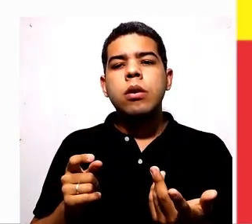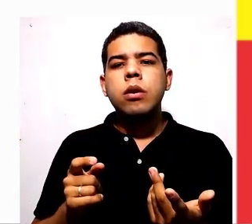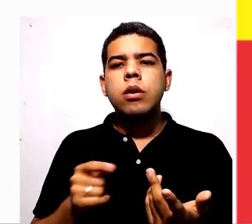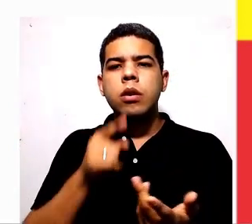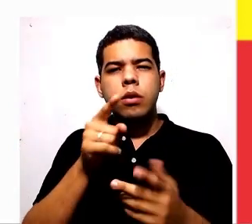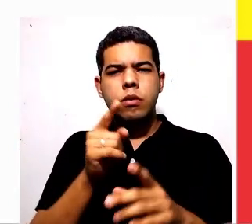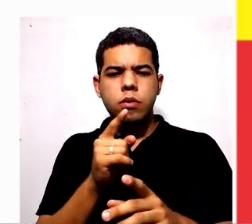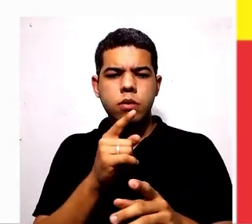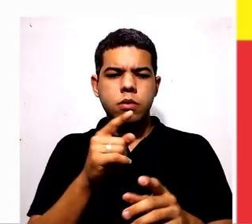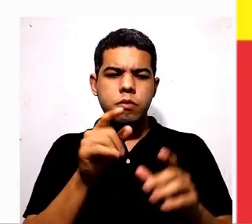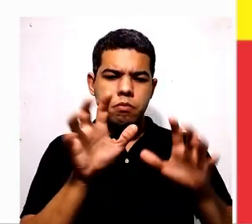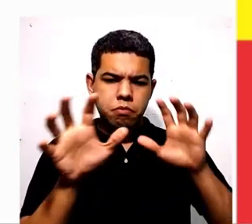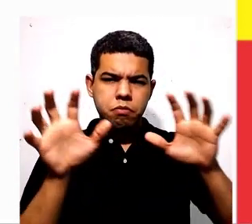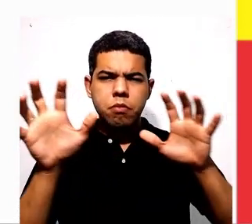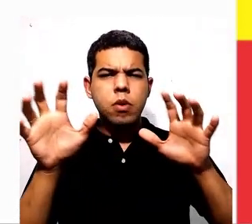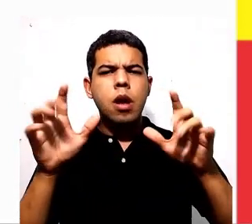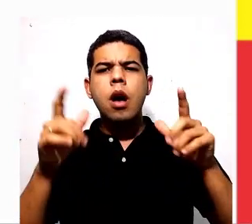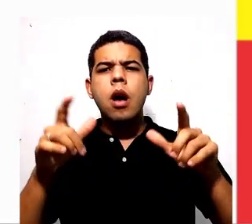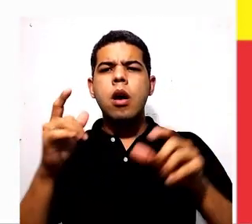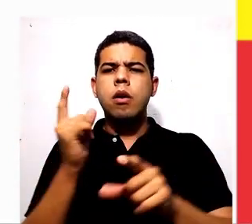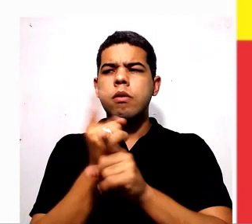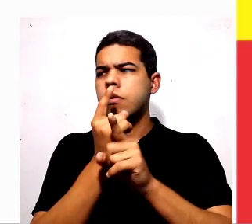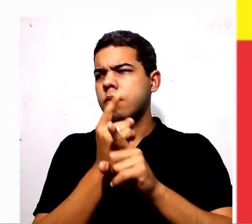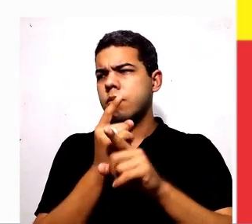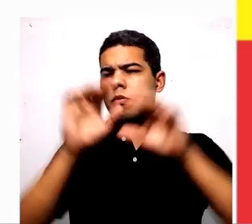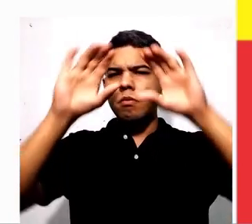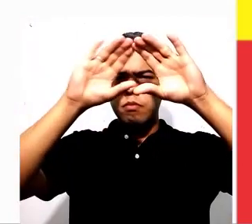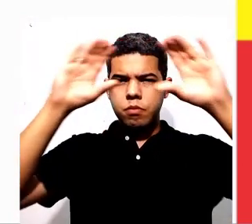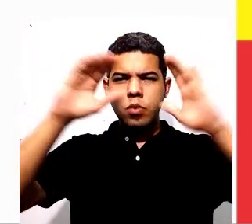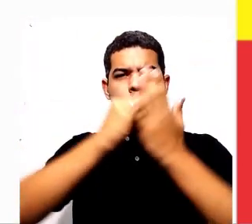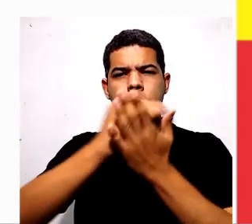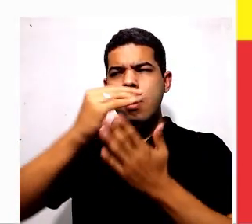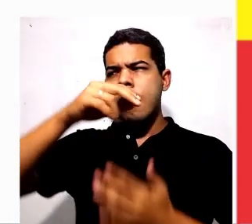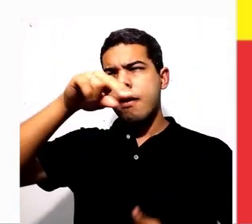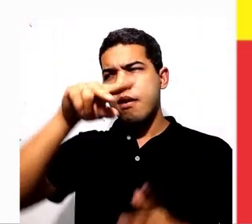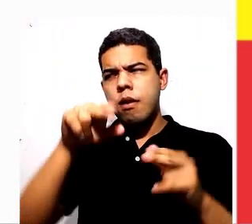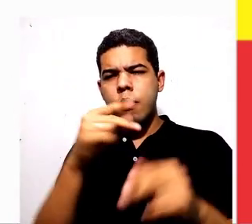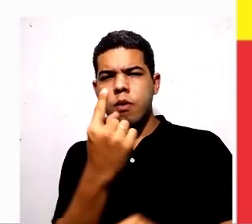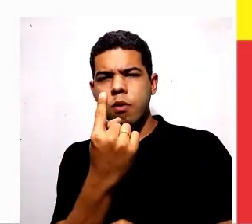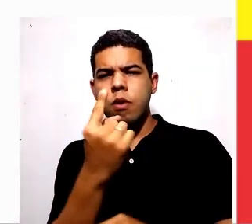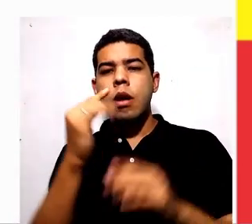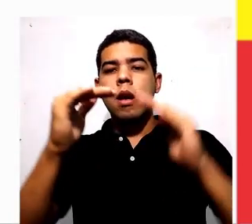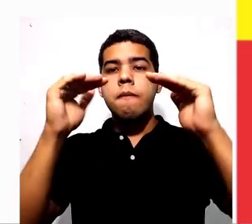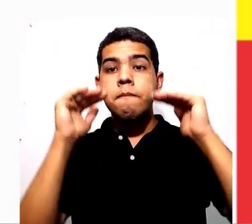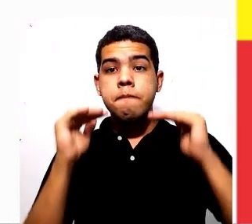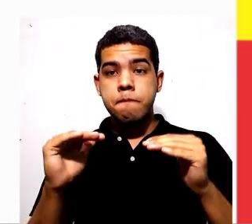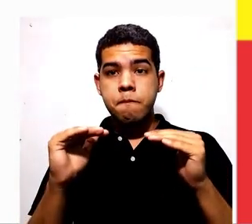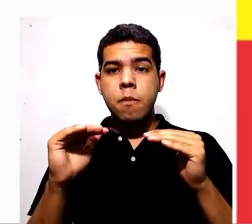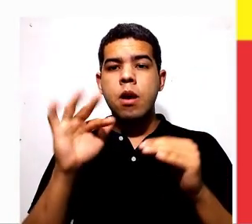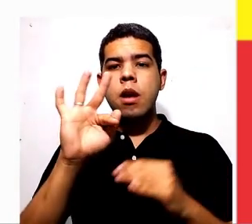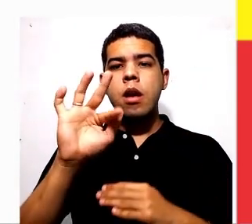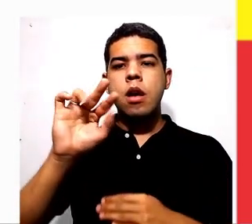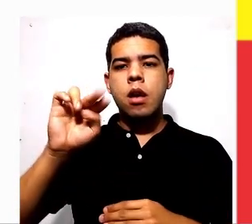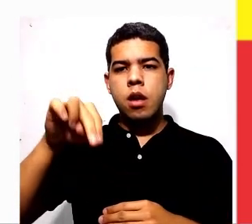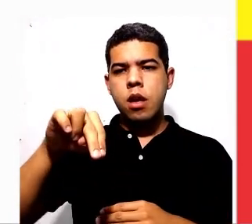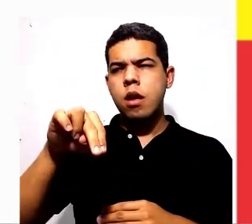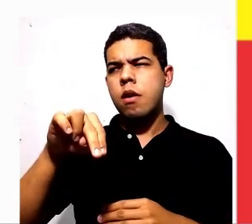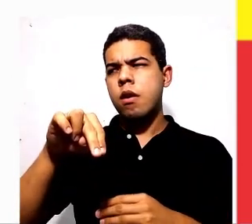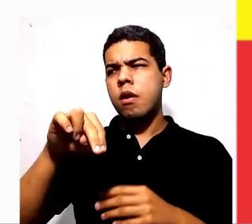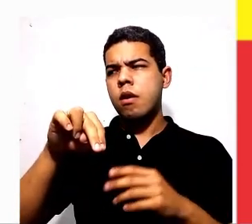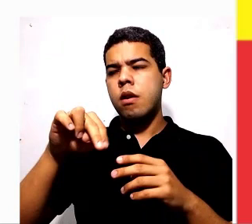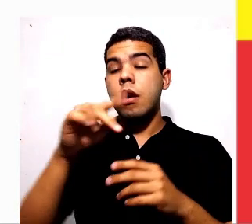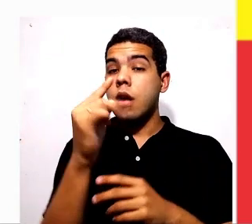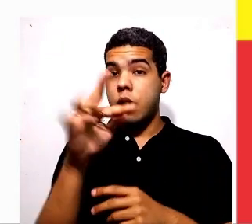fazer encontrar a posição. Eu quero a figura 1. Então, n igual a 1. Depois eu vou fazer o quê? Eu vou fazer o quê? Que